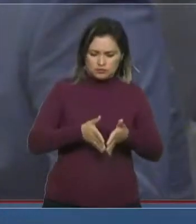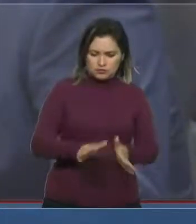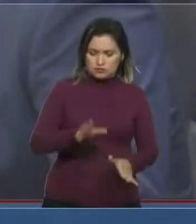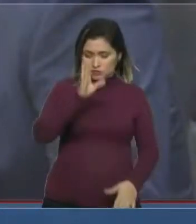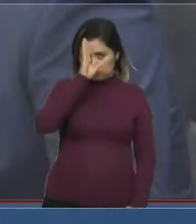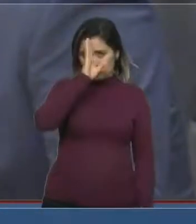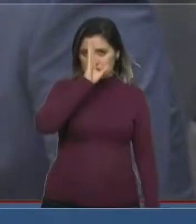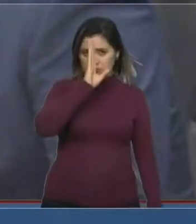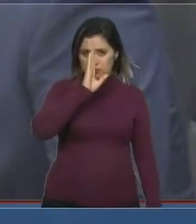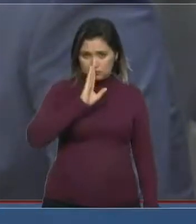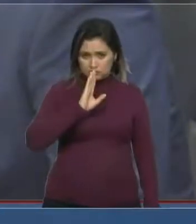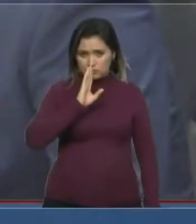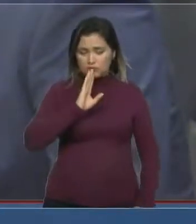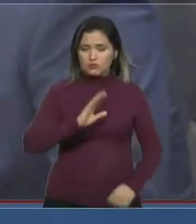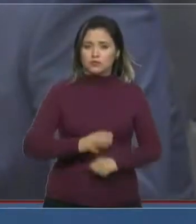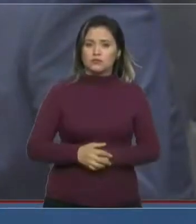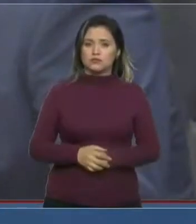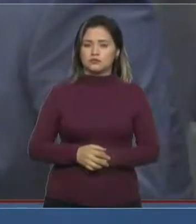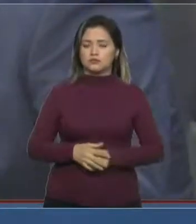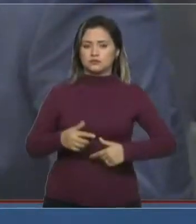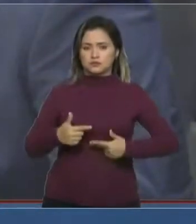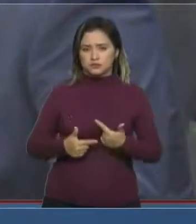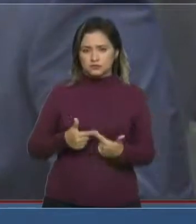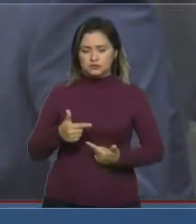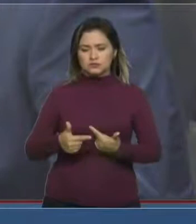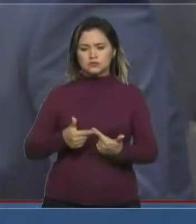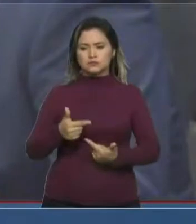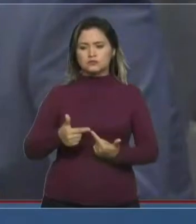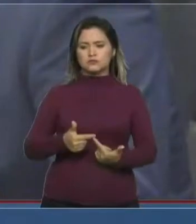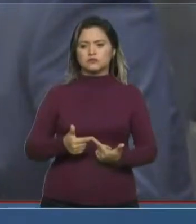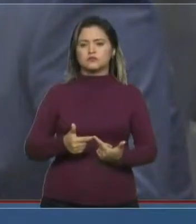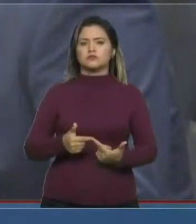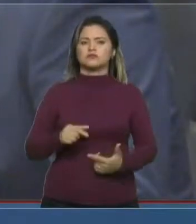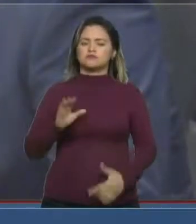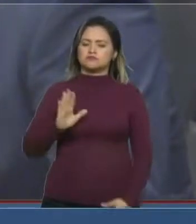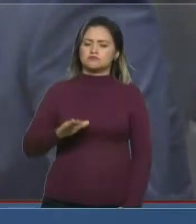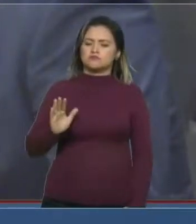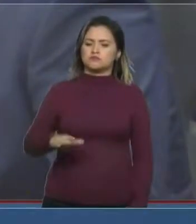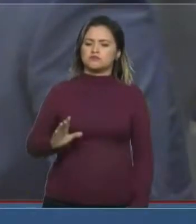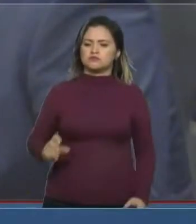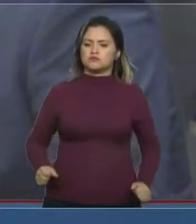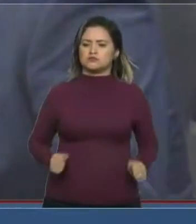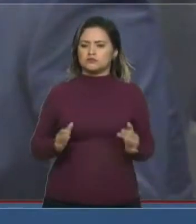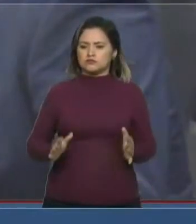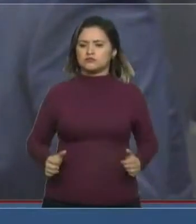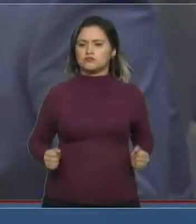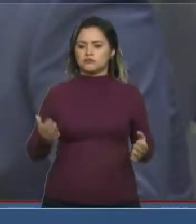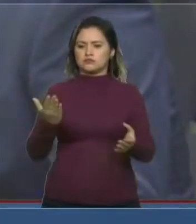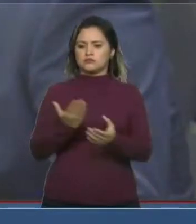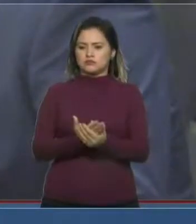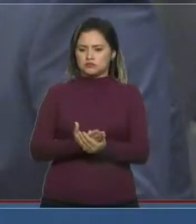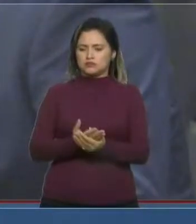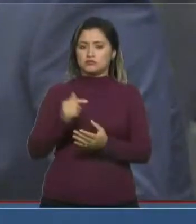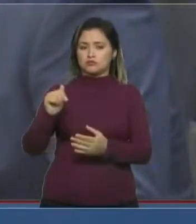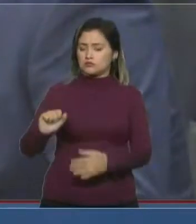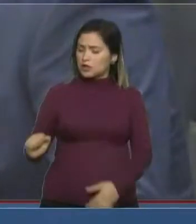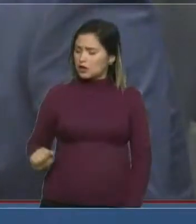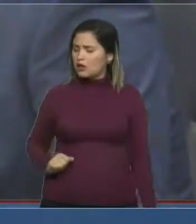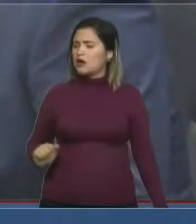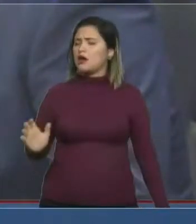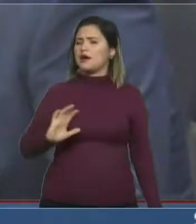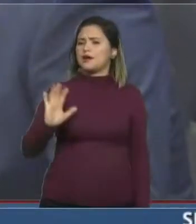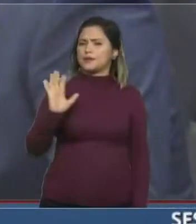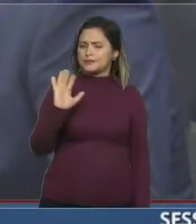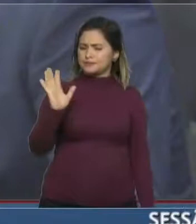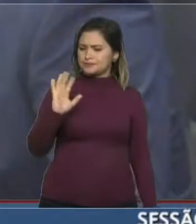Lutou incessantemente pela diminuição das custas processuais, até então consideradas as mais caras de todo o Brasil, chegando, inclusive,